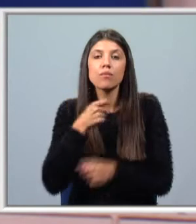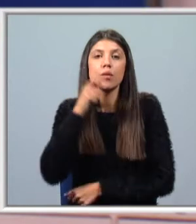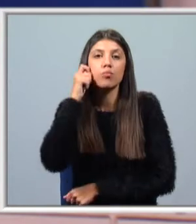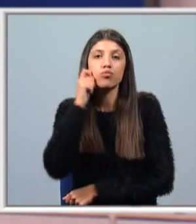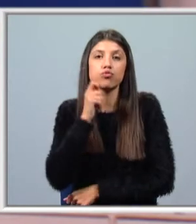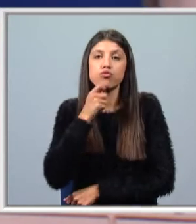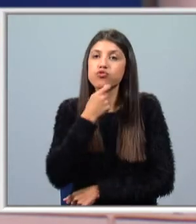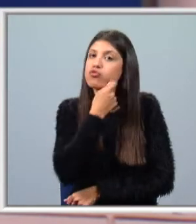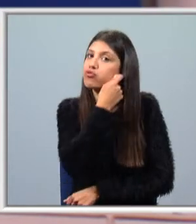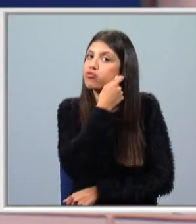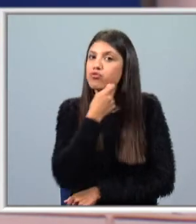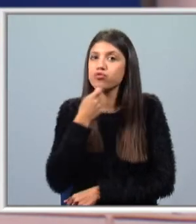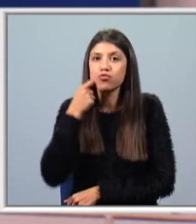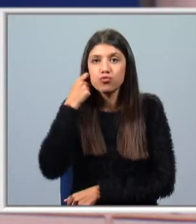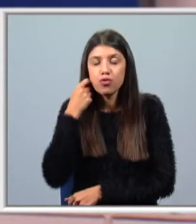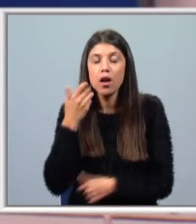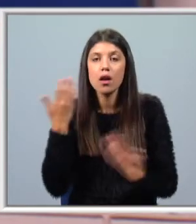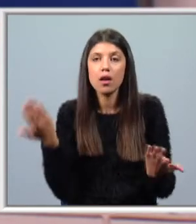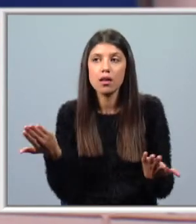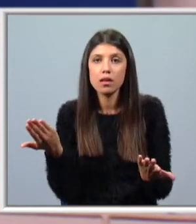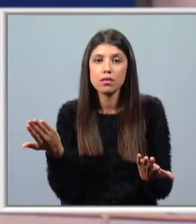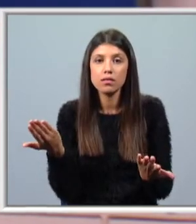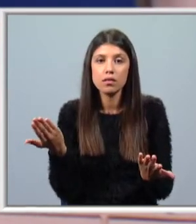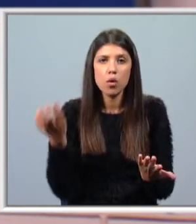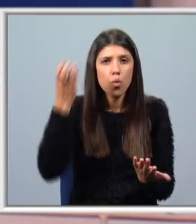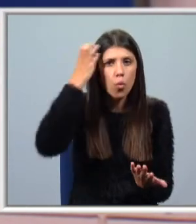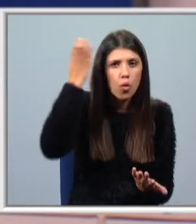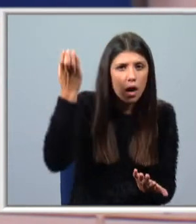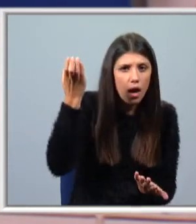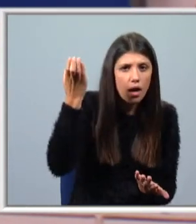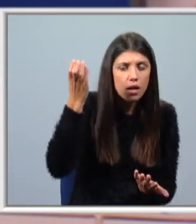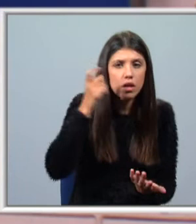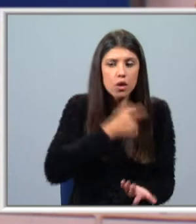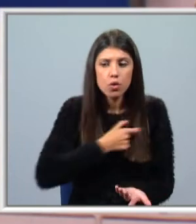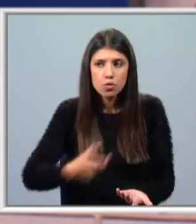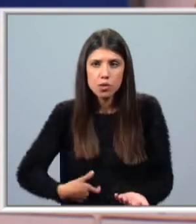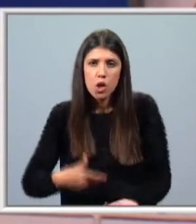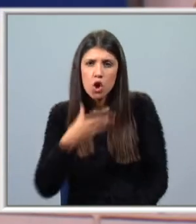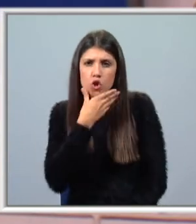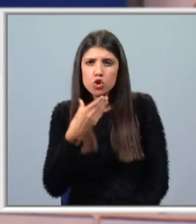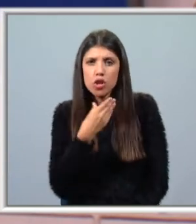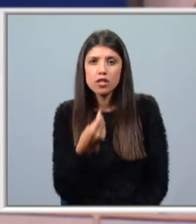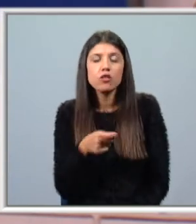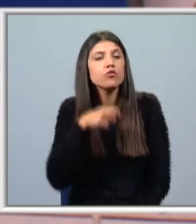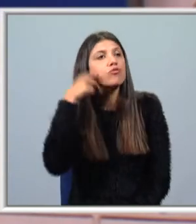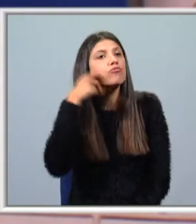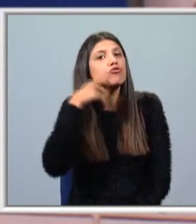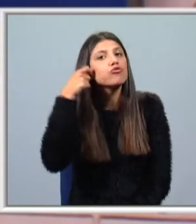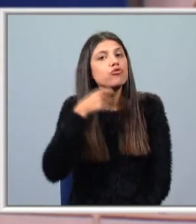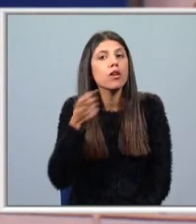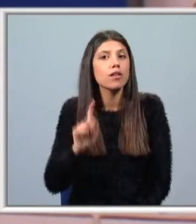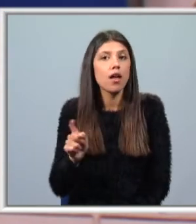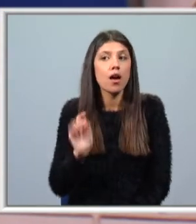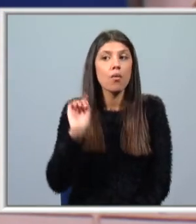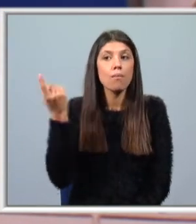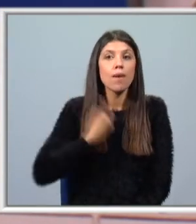aconteceu. Os reis e os príncipes não fazem a barba sozinhos. Mandavam chamar o quê? Um barbeiro. Foi isso